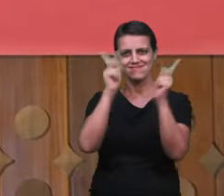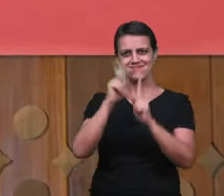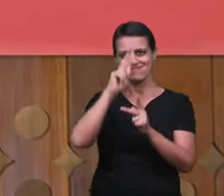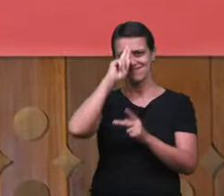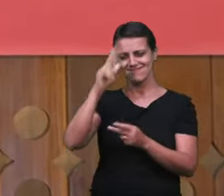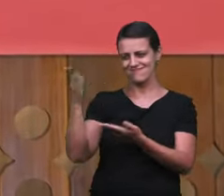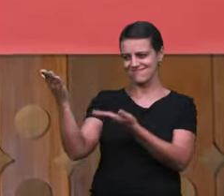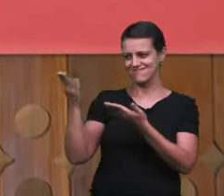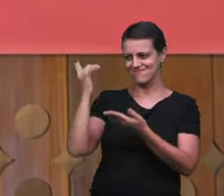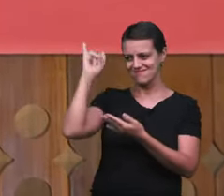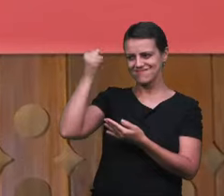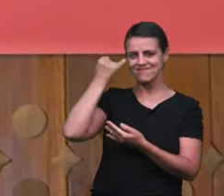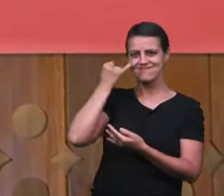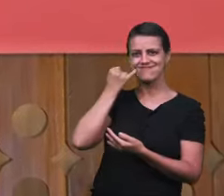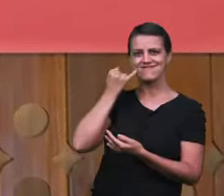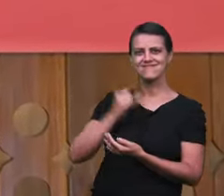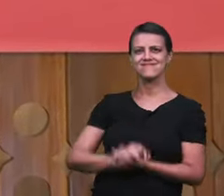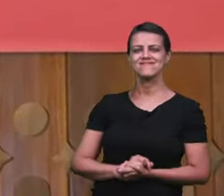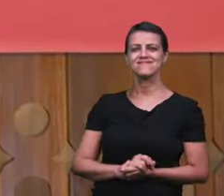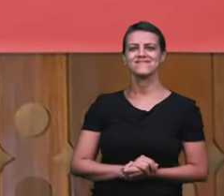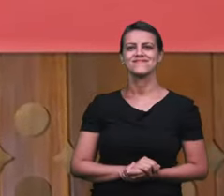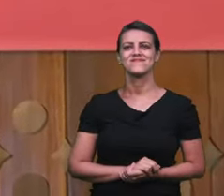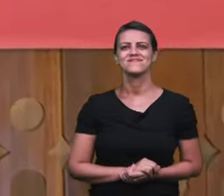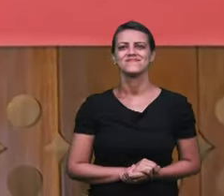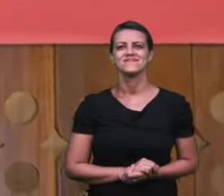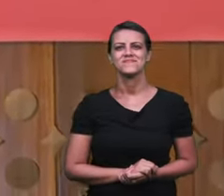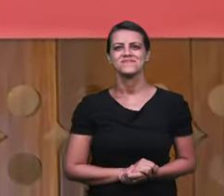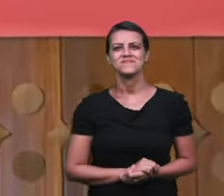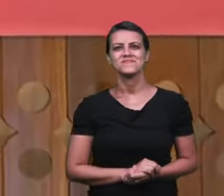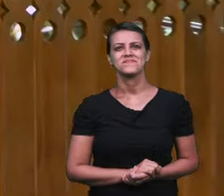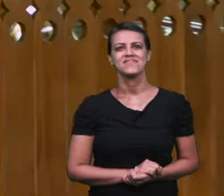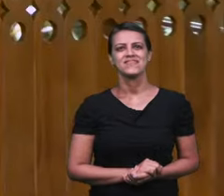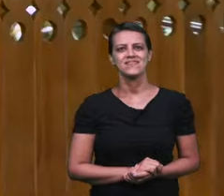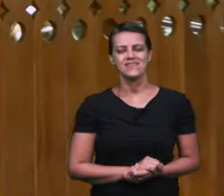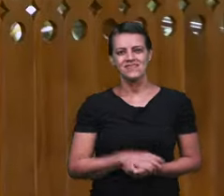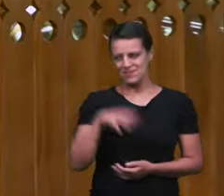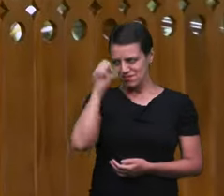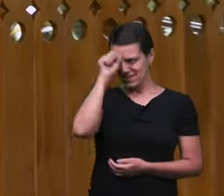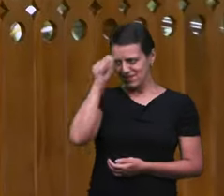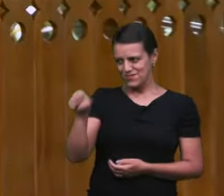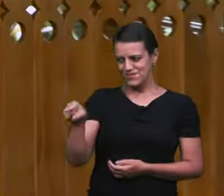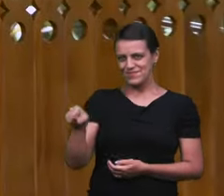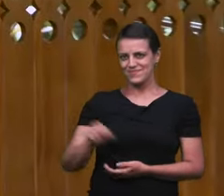vocês. Amém. Glória a Jesus. Aprendeu?